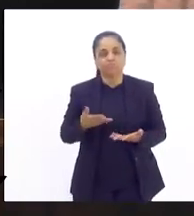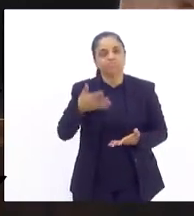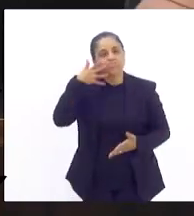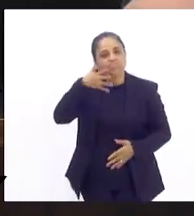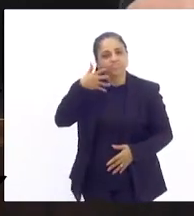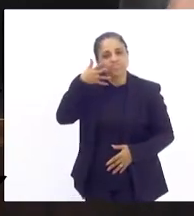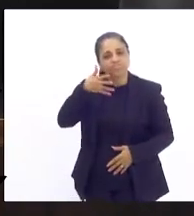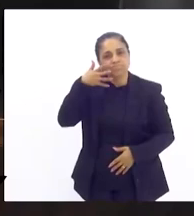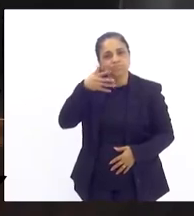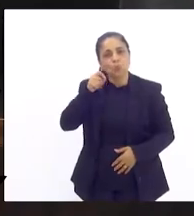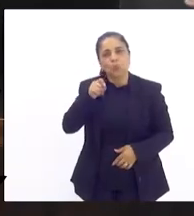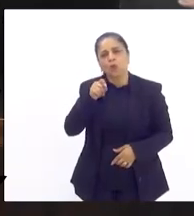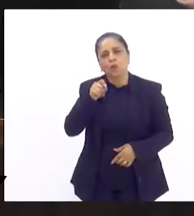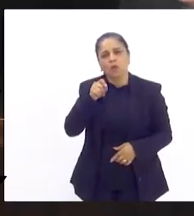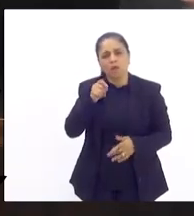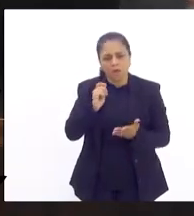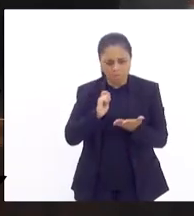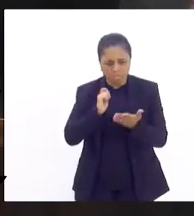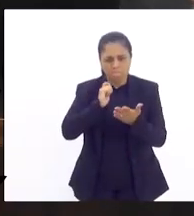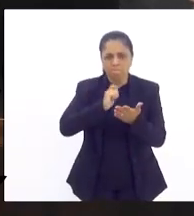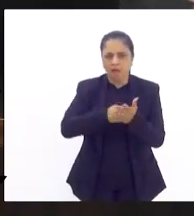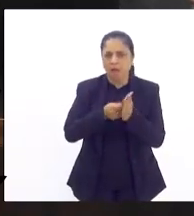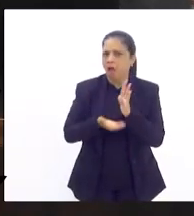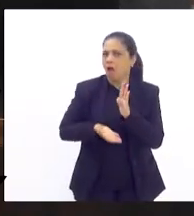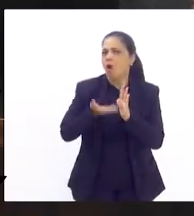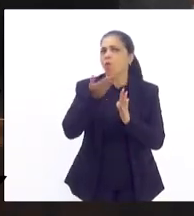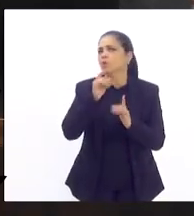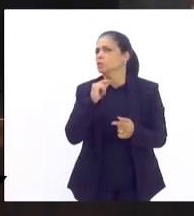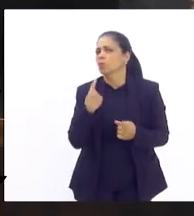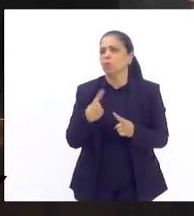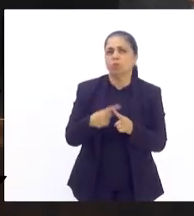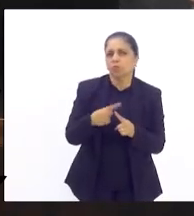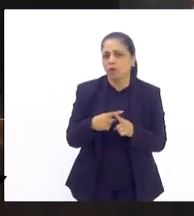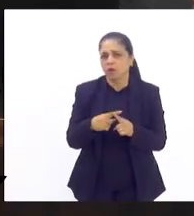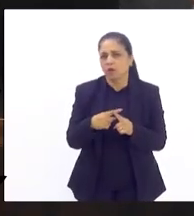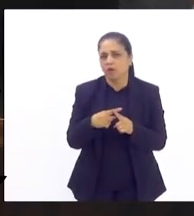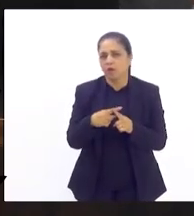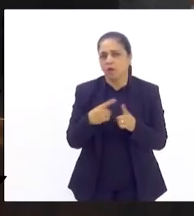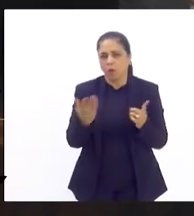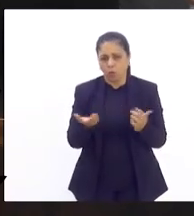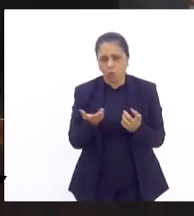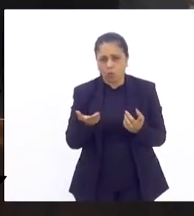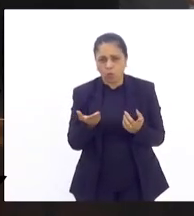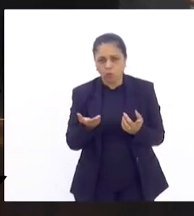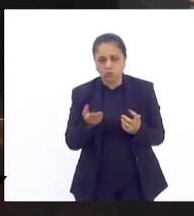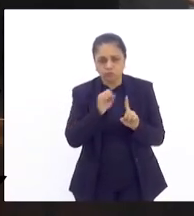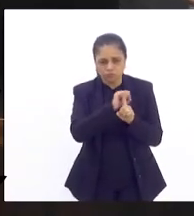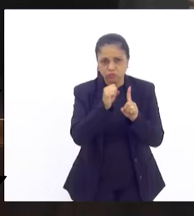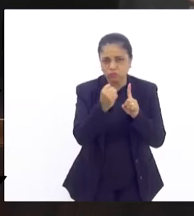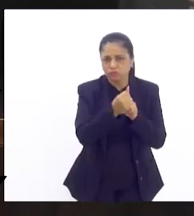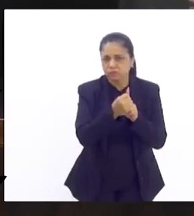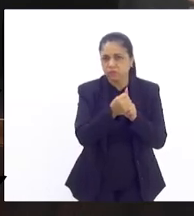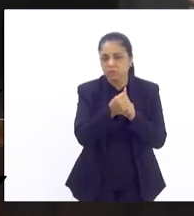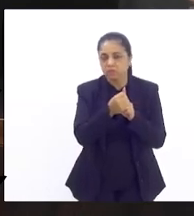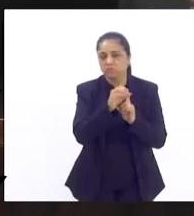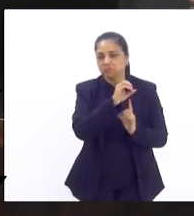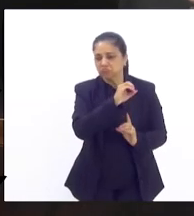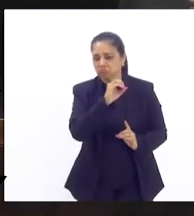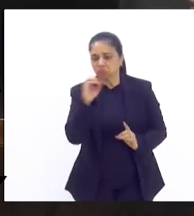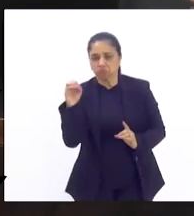sobre o aumento dessa tarifa, porque a efetividade social que nós temos visto é